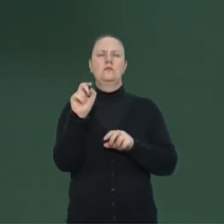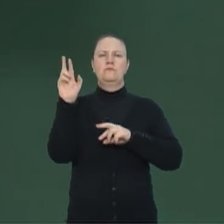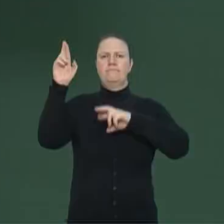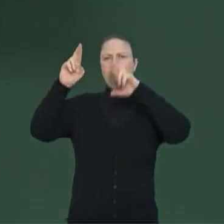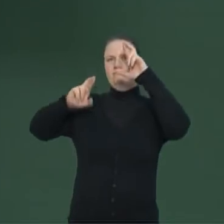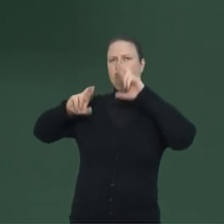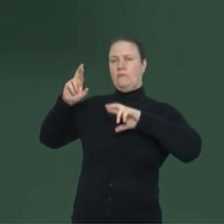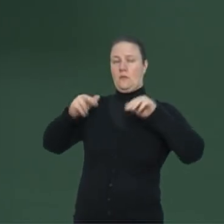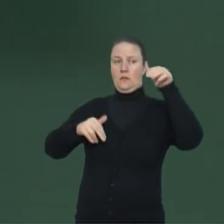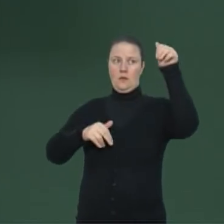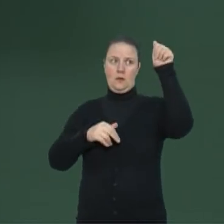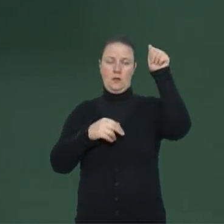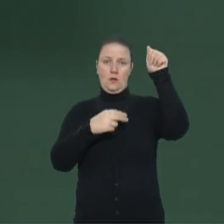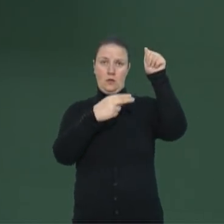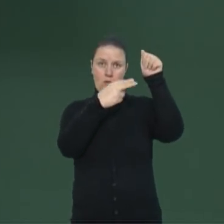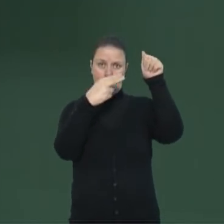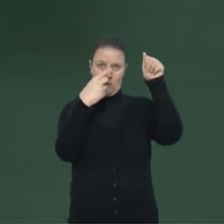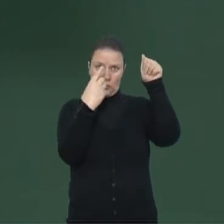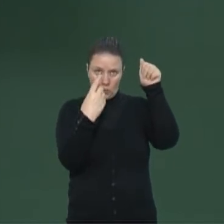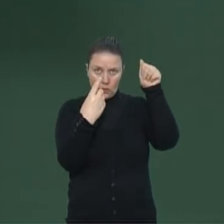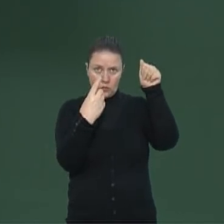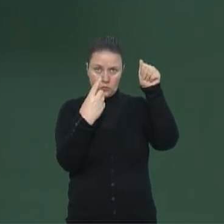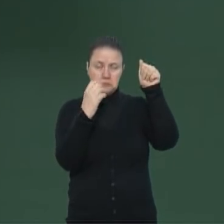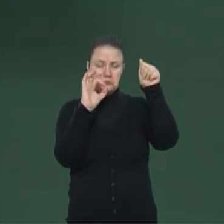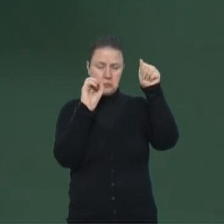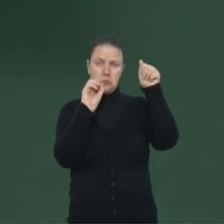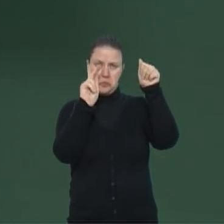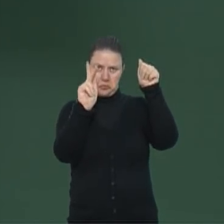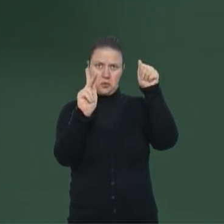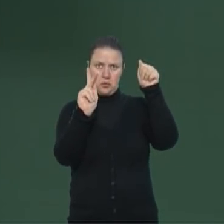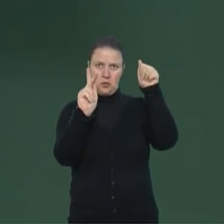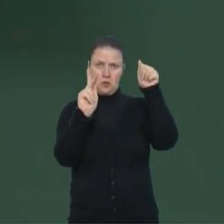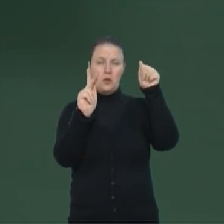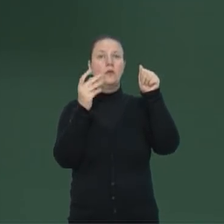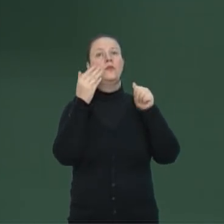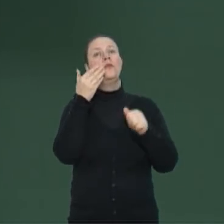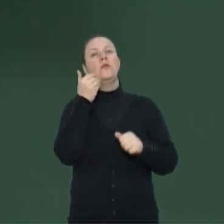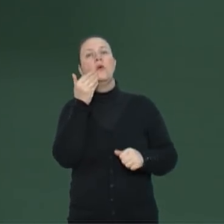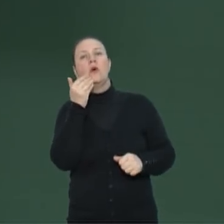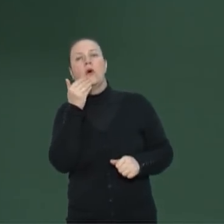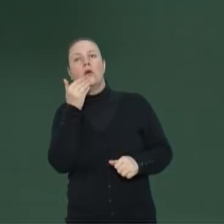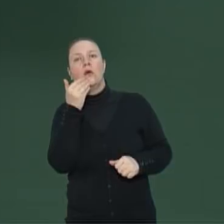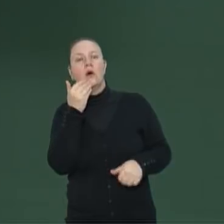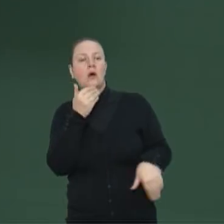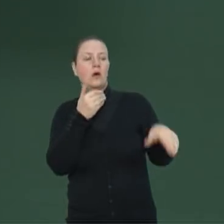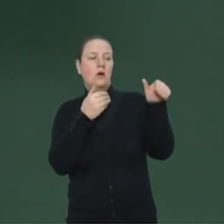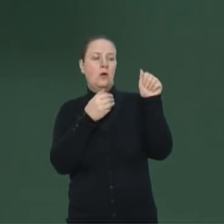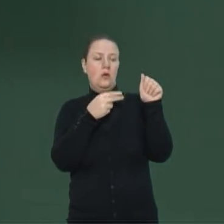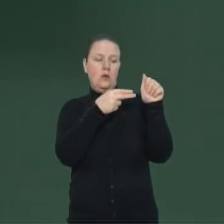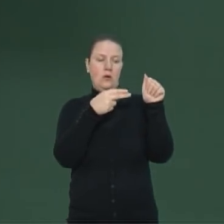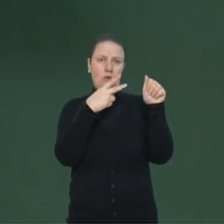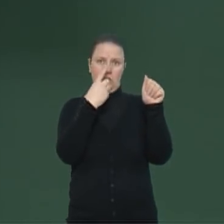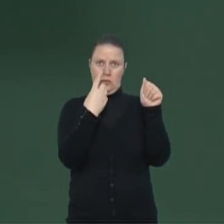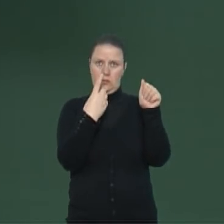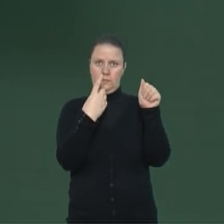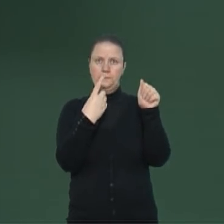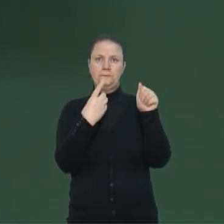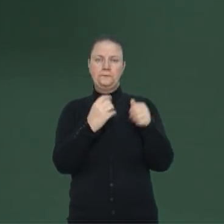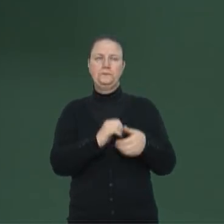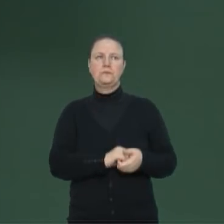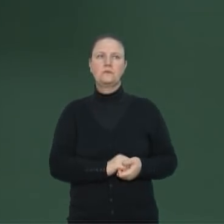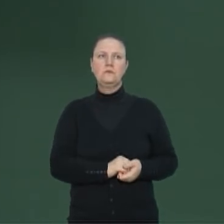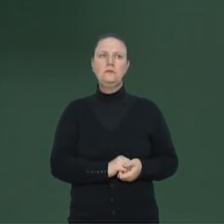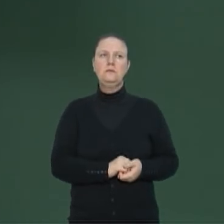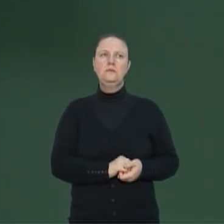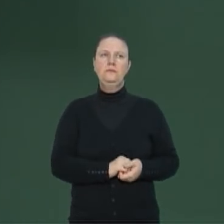se o A é 1, beleza? É 1, ok? Não é necessário que o A seja 1, mas é muito fácil quando o A é 1. Por isso que eu vejo se o A é 1 ou não, tá?